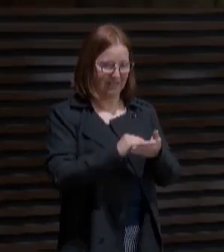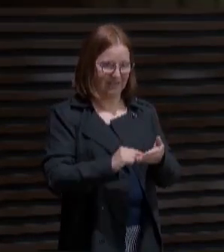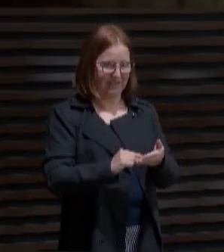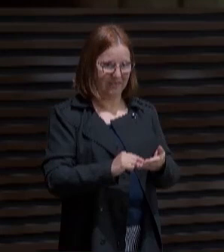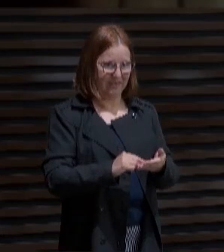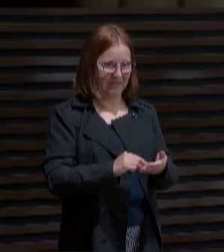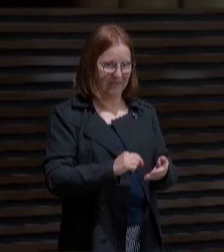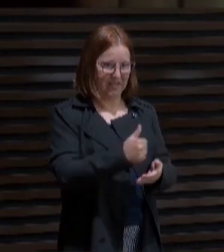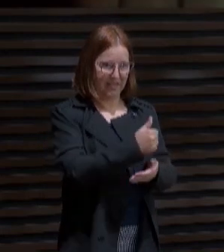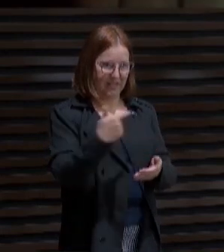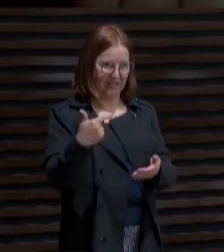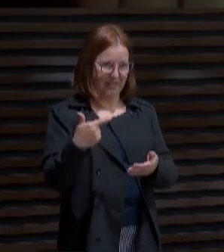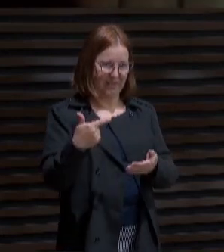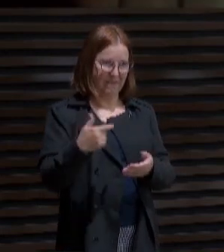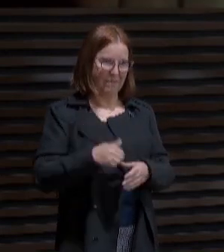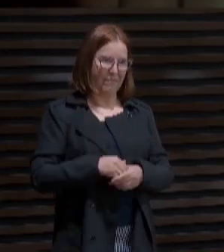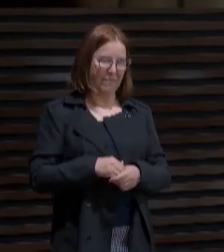NVT.